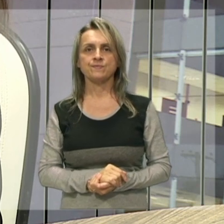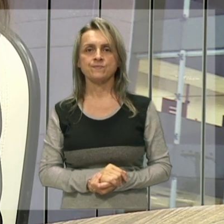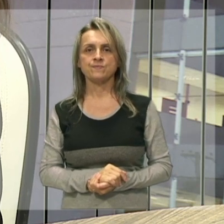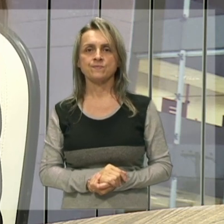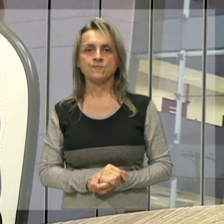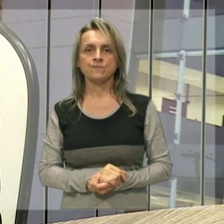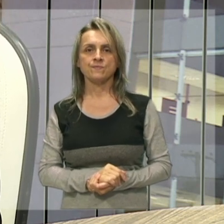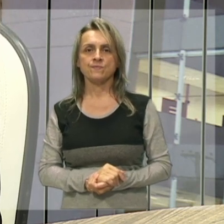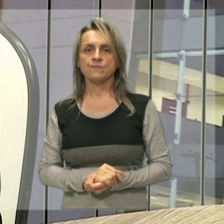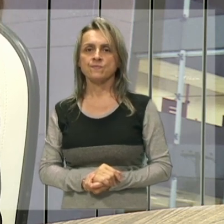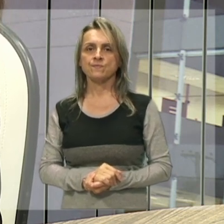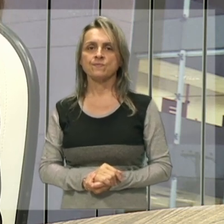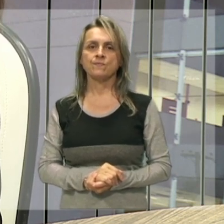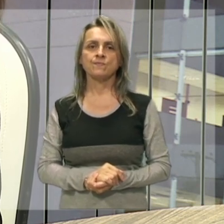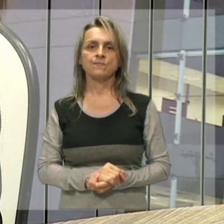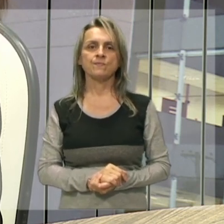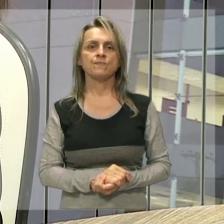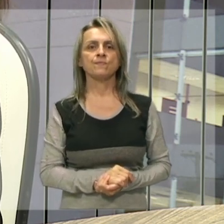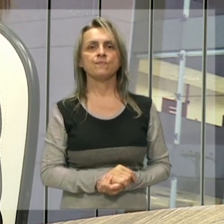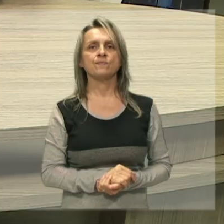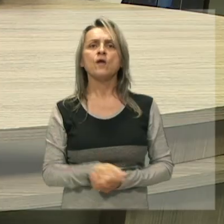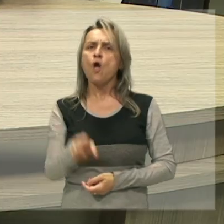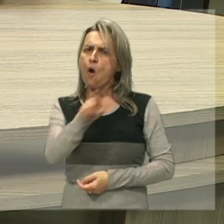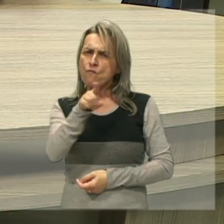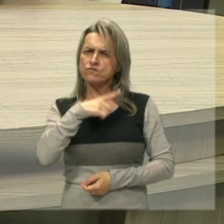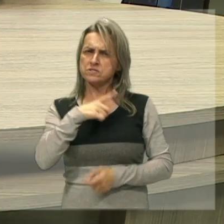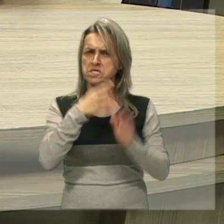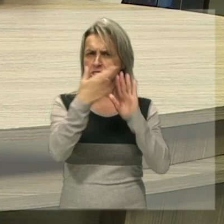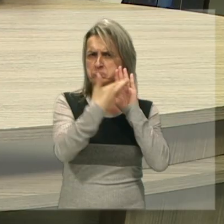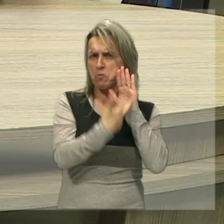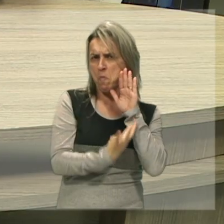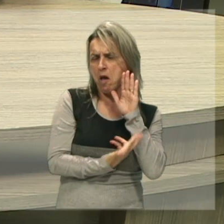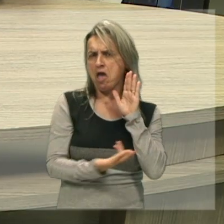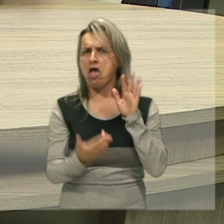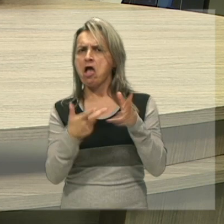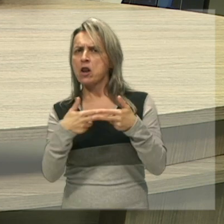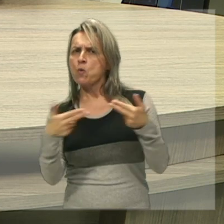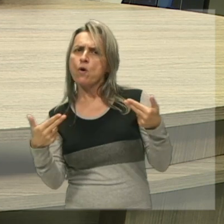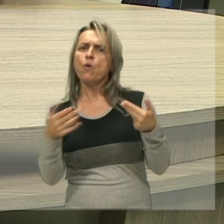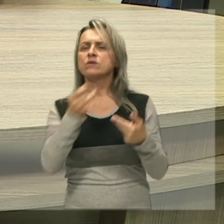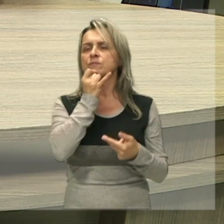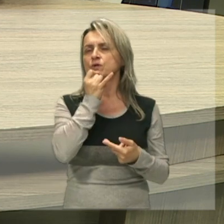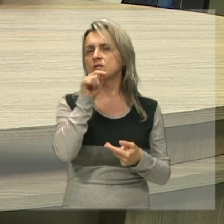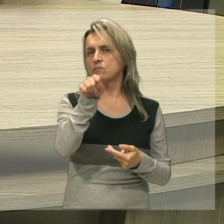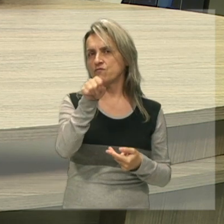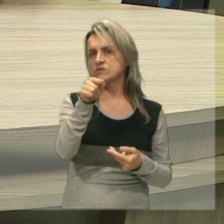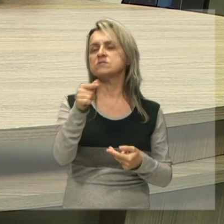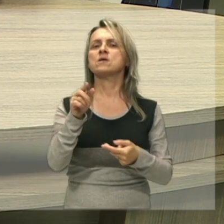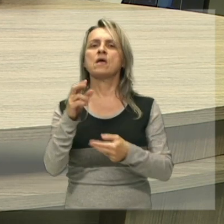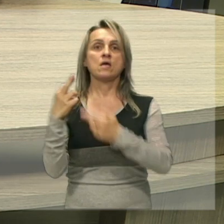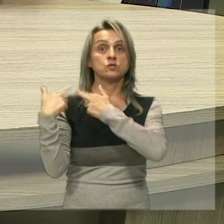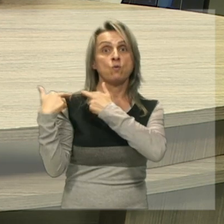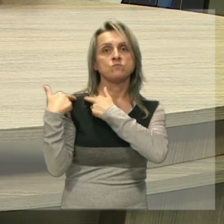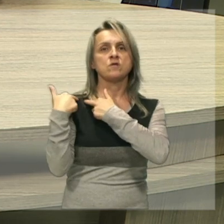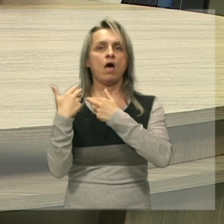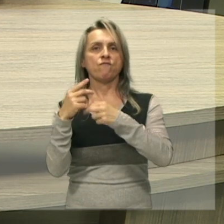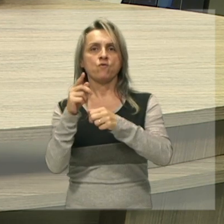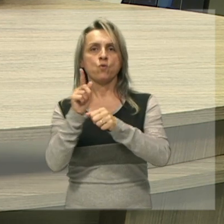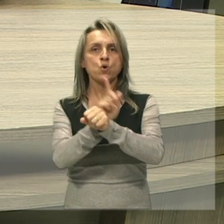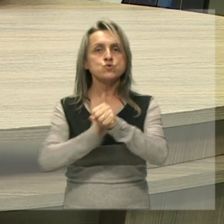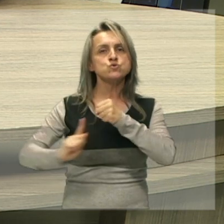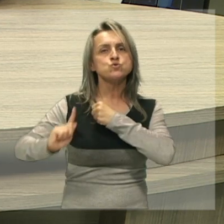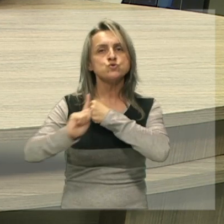alternância? Você é representante, no caso, da sociedade civil organizada, né? Vai ter agora alguma